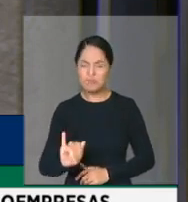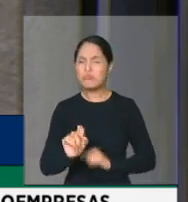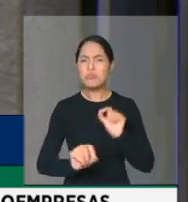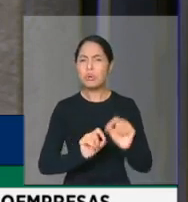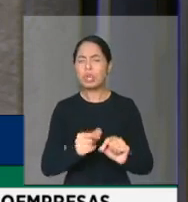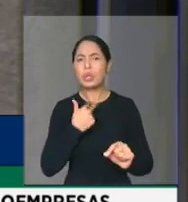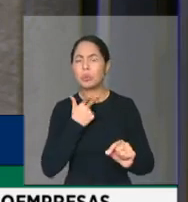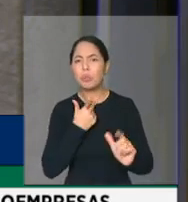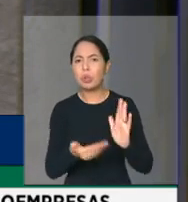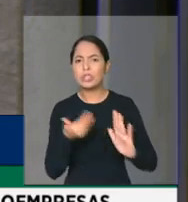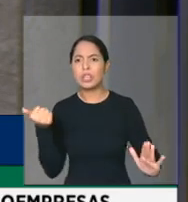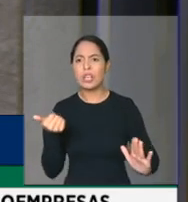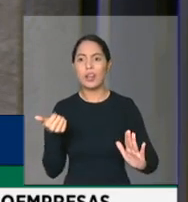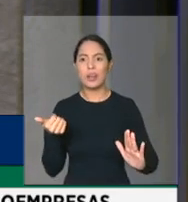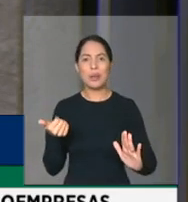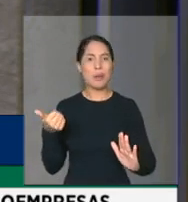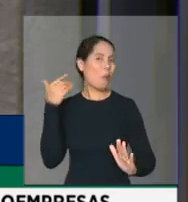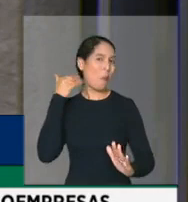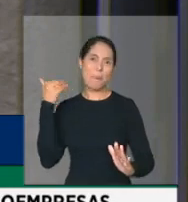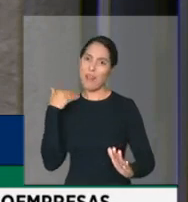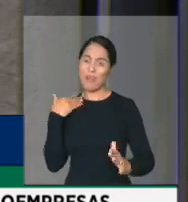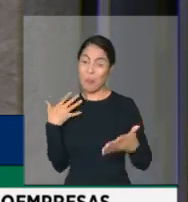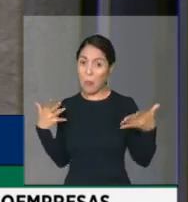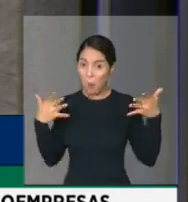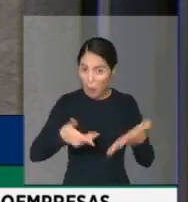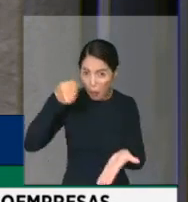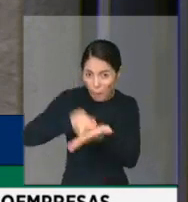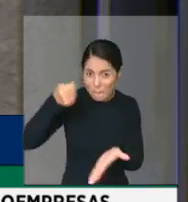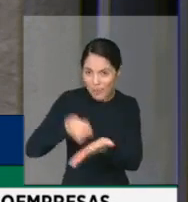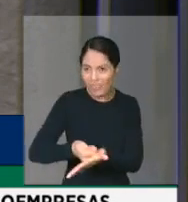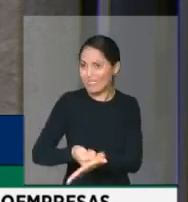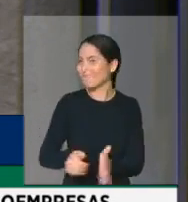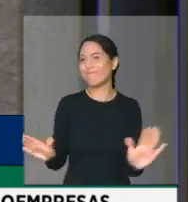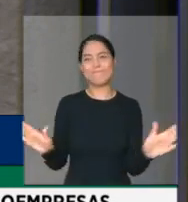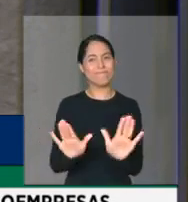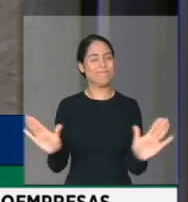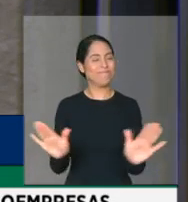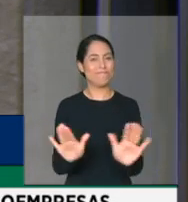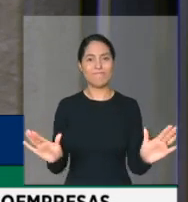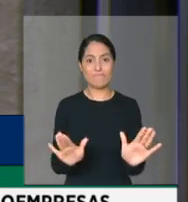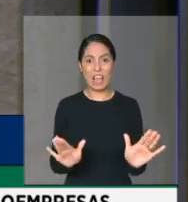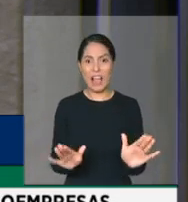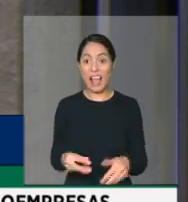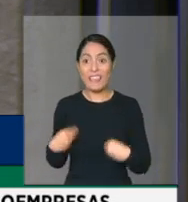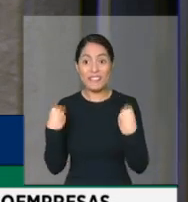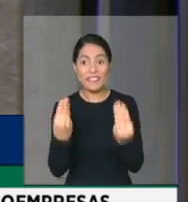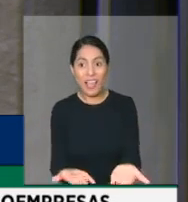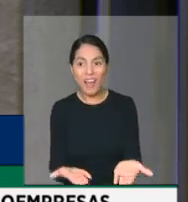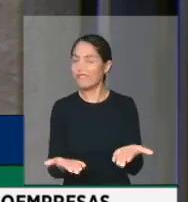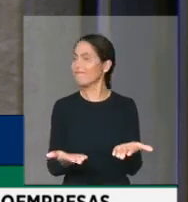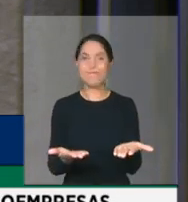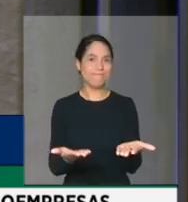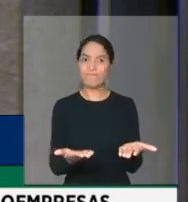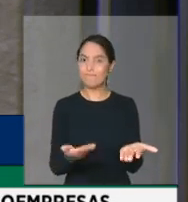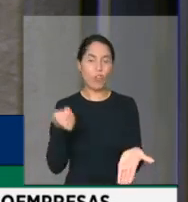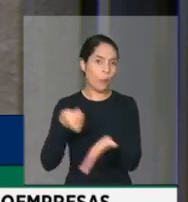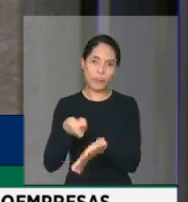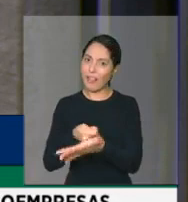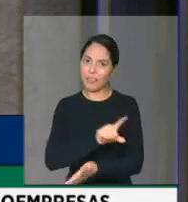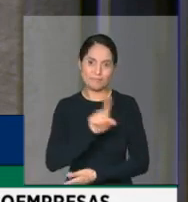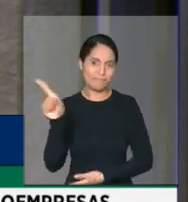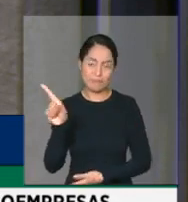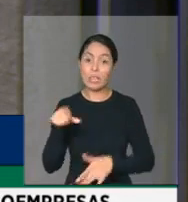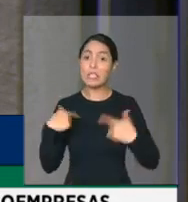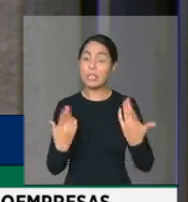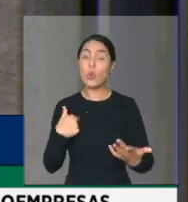são obrigados a entrarem nessa operação de crédito. Eles não são obrigados a conceder esse crédito. Nós estamos autorizando